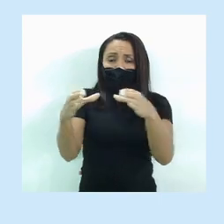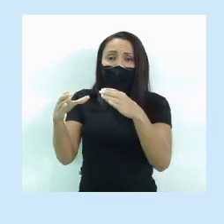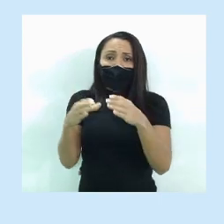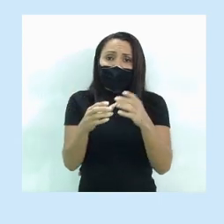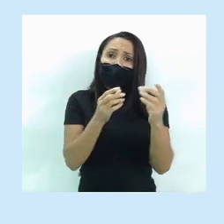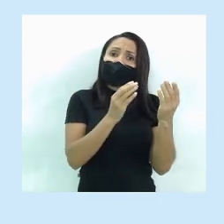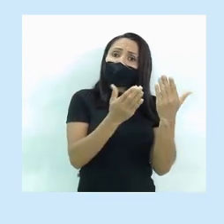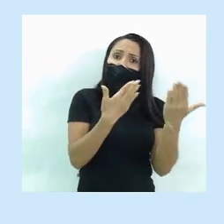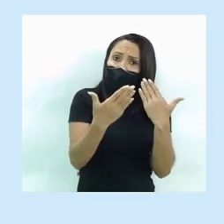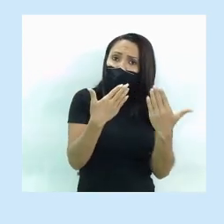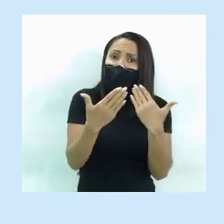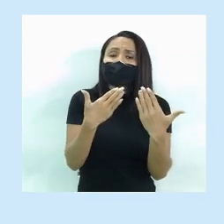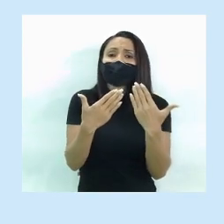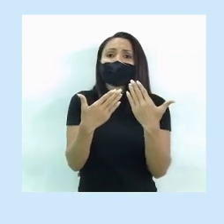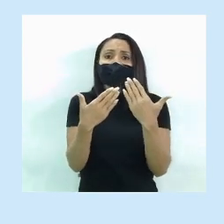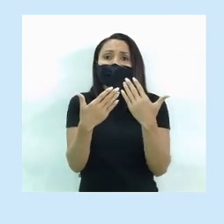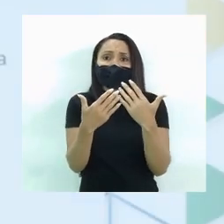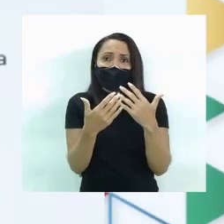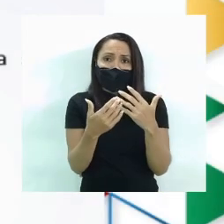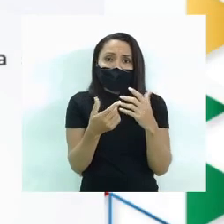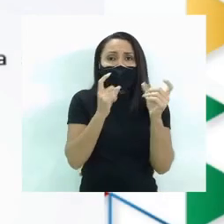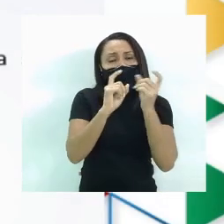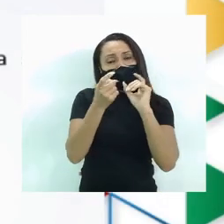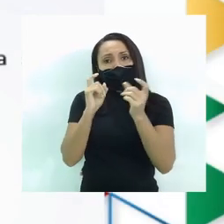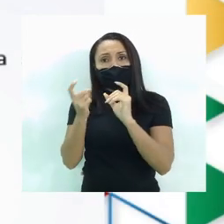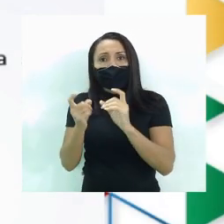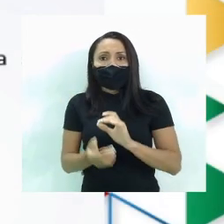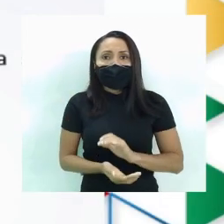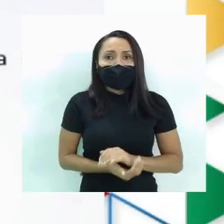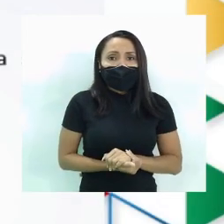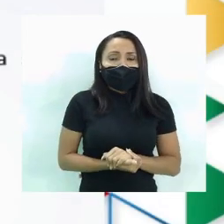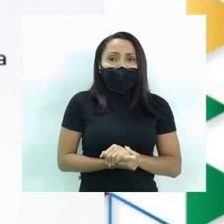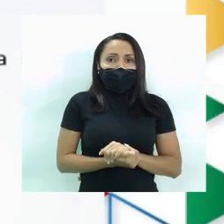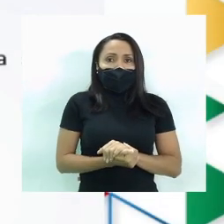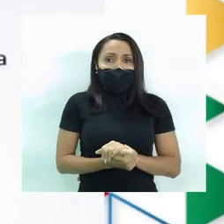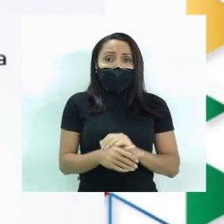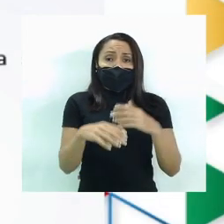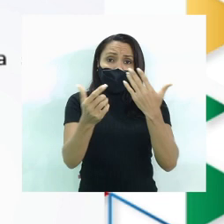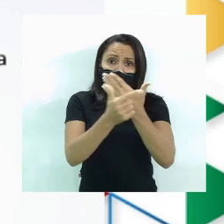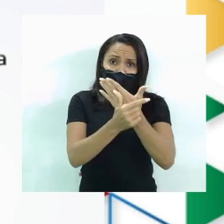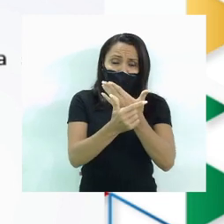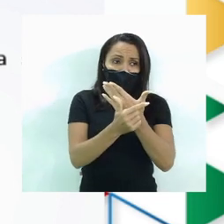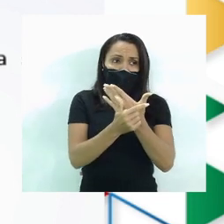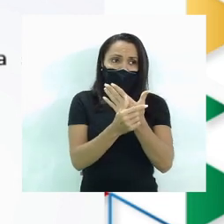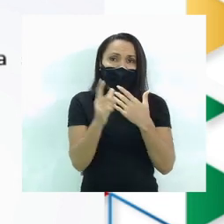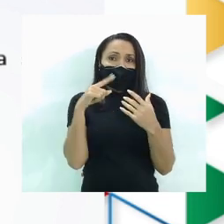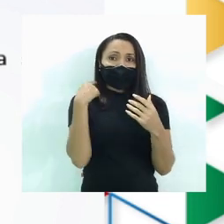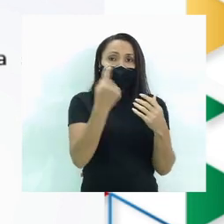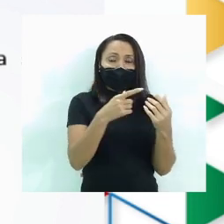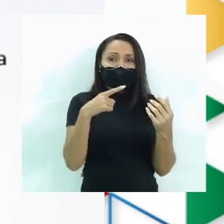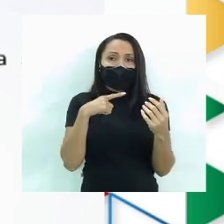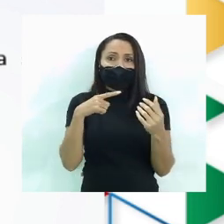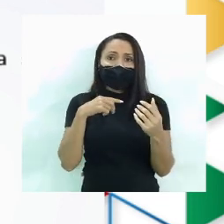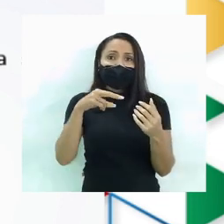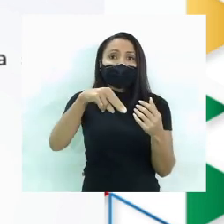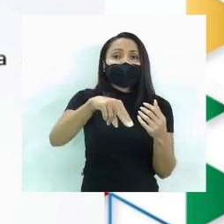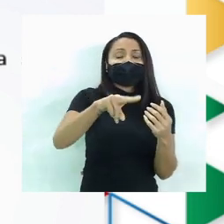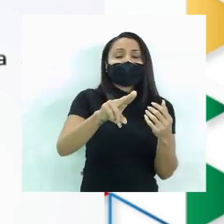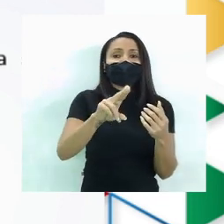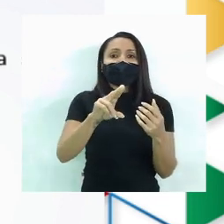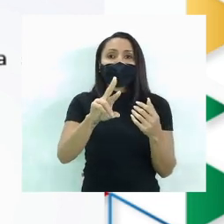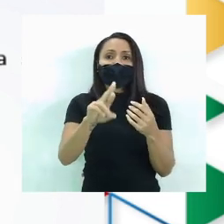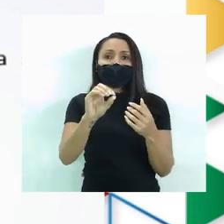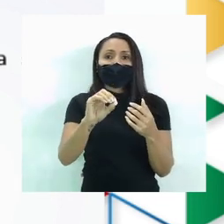discutir, tá certo? Vamos lá. As glândulas e as suas funções. Nós temos a neurohipófise,